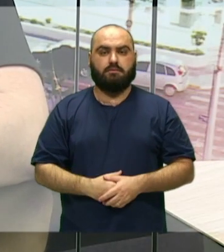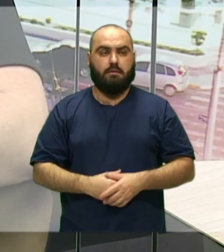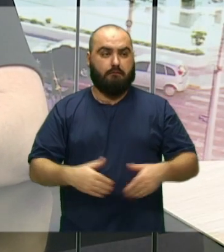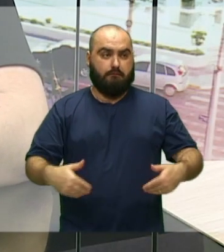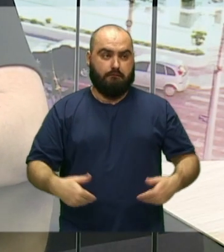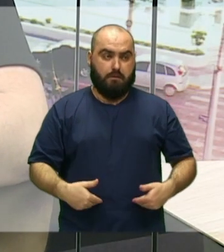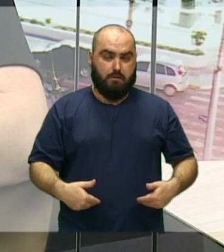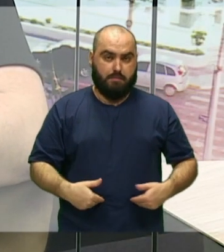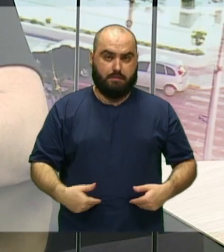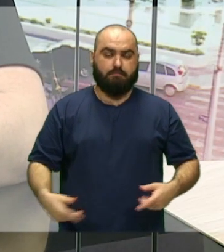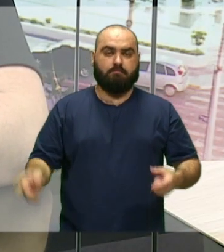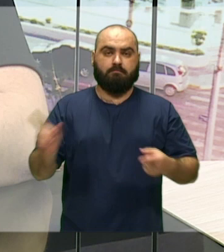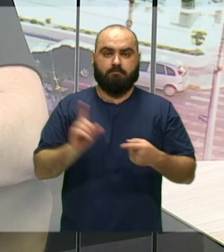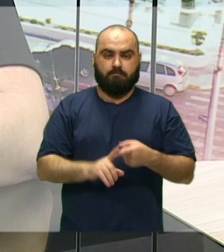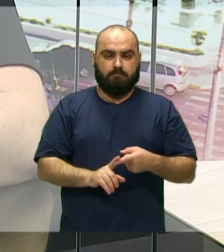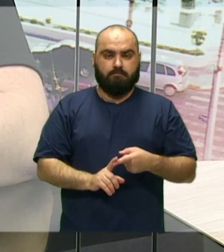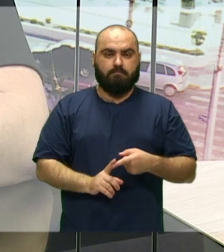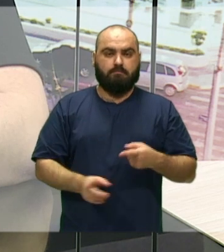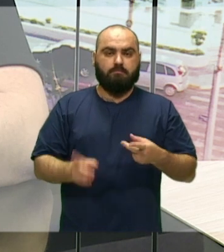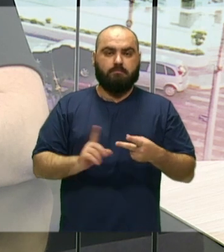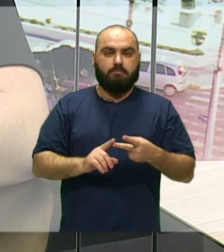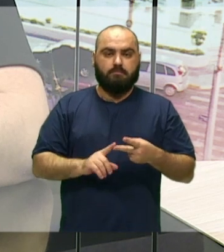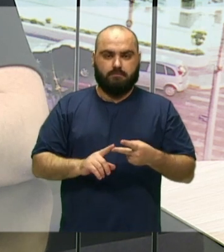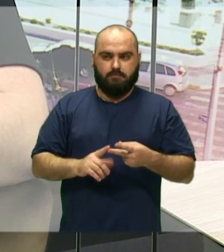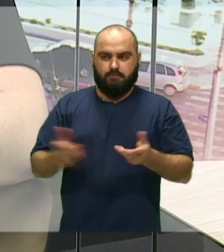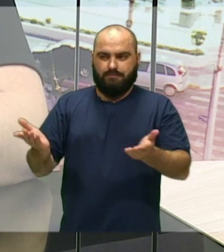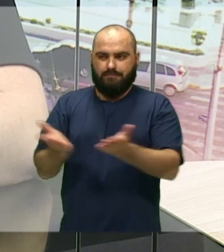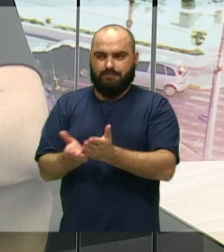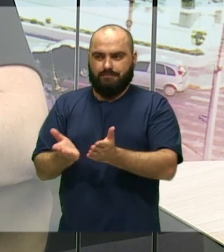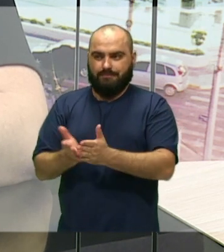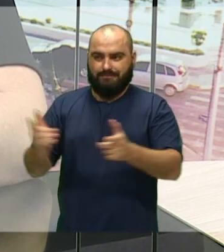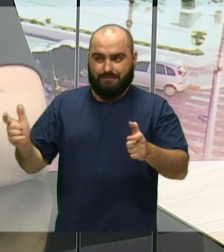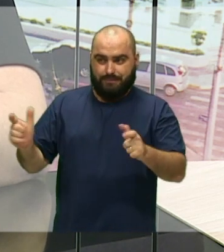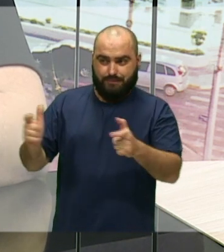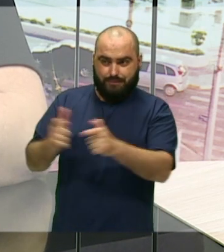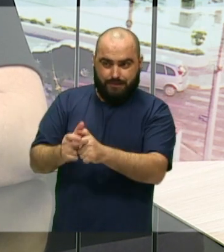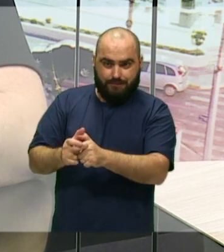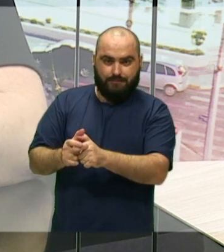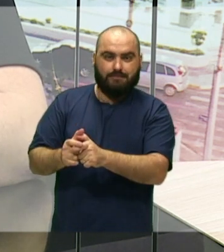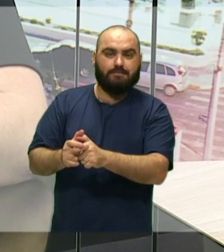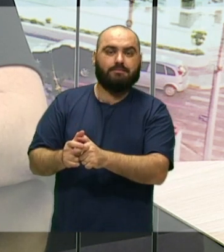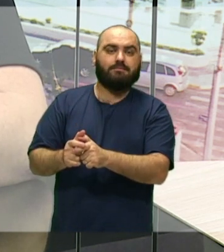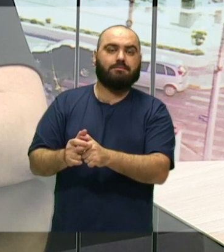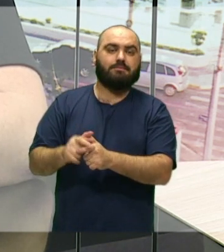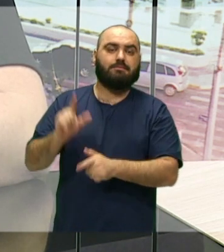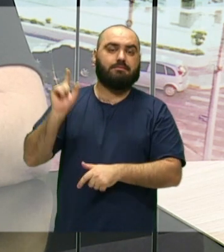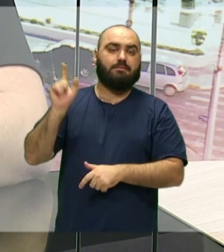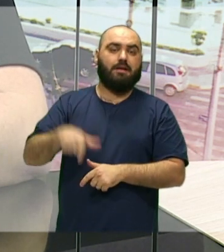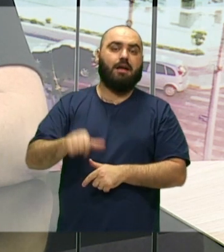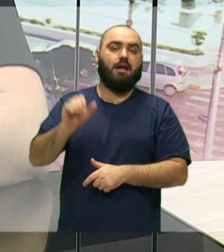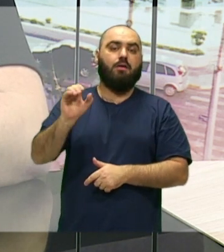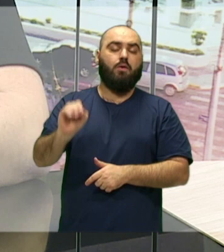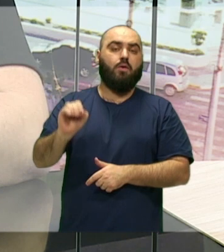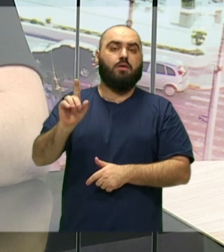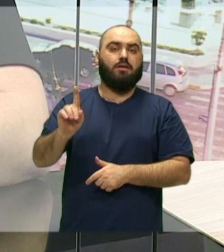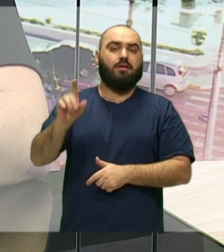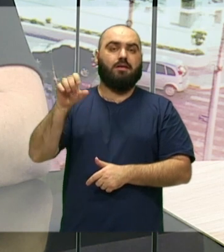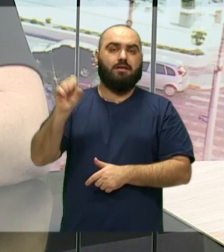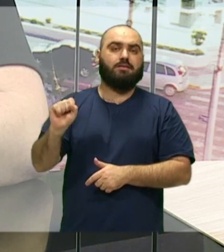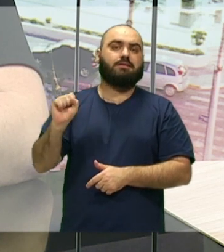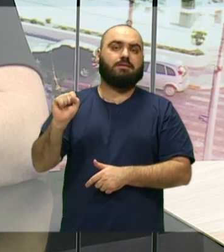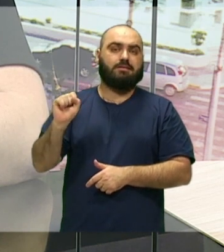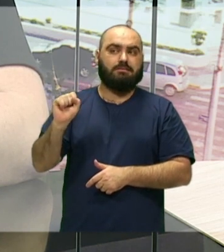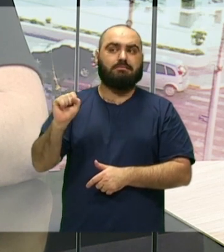e e o redução da pobreza que são assim ods é que que para